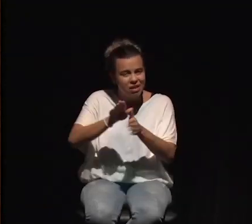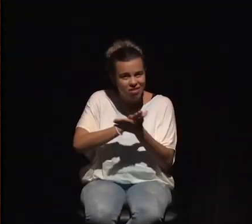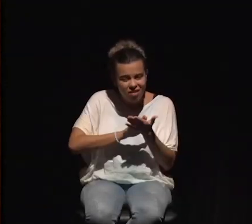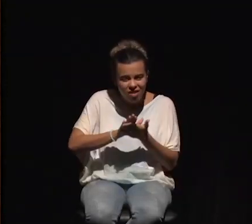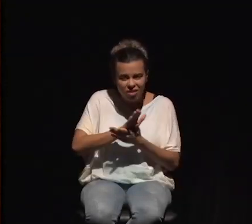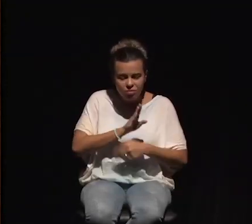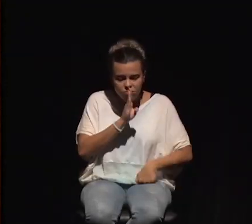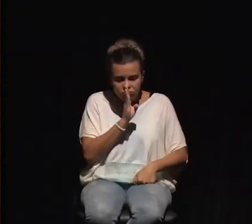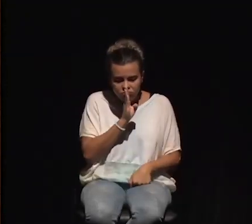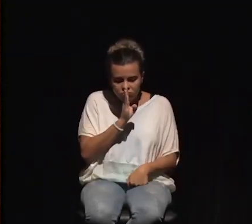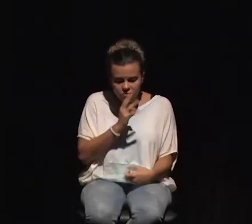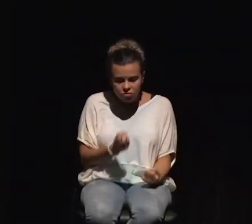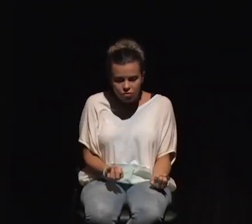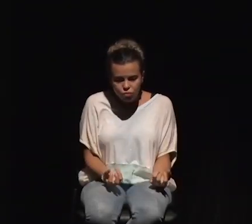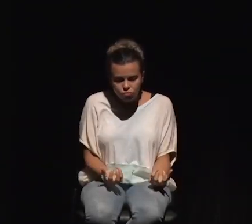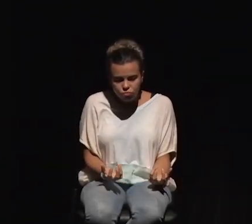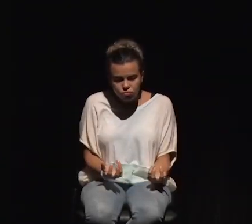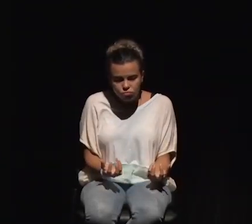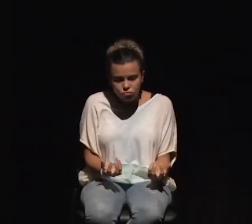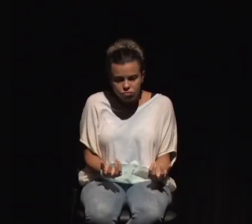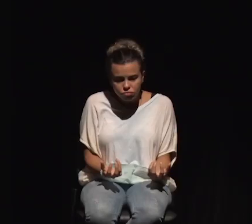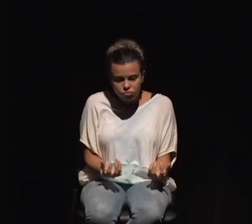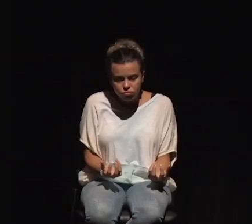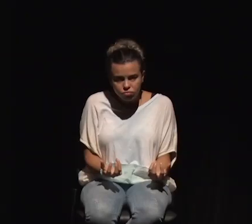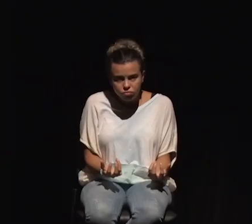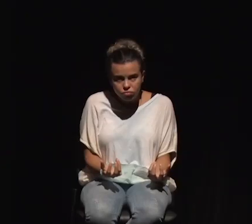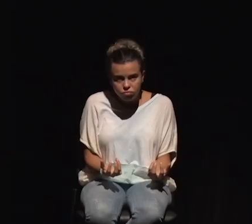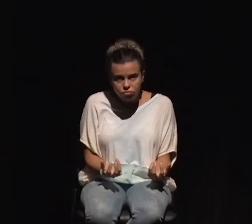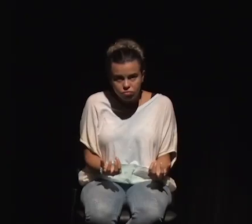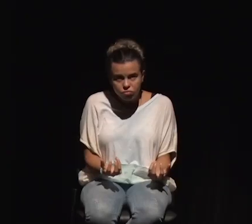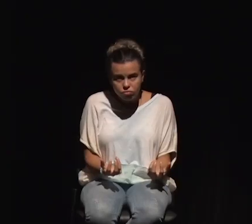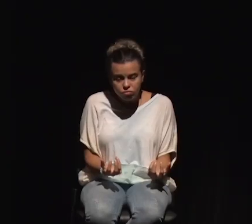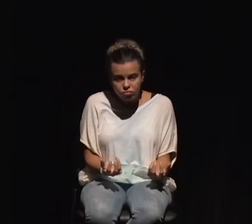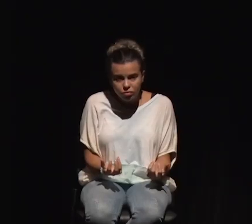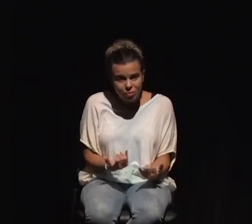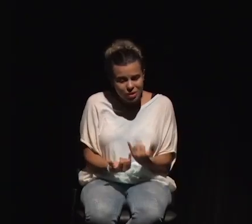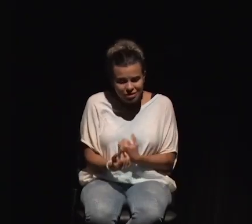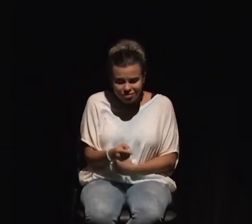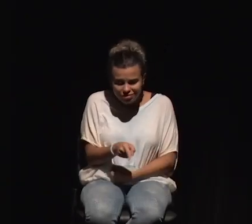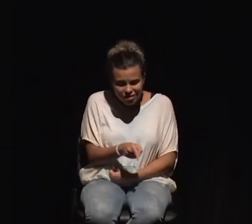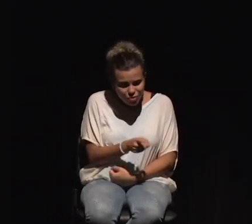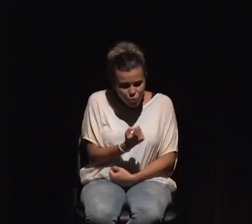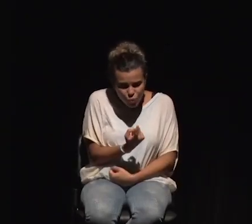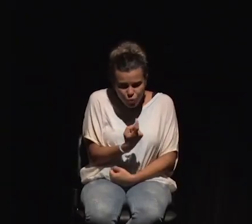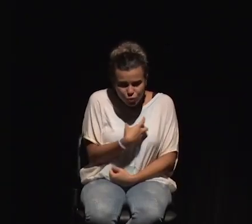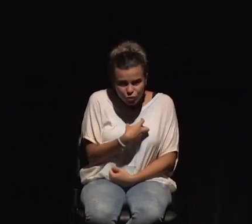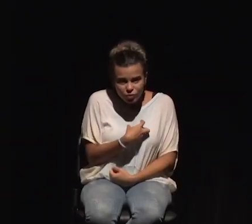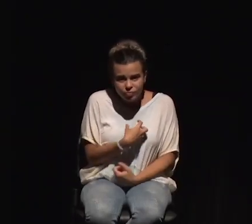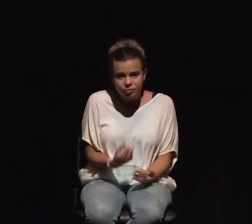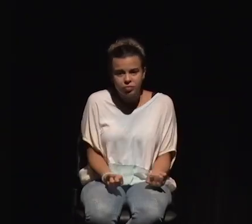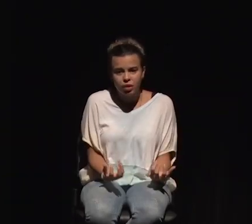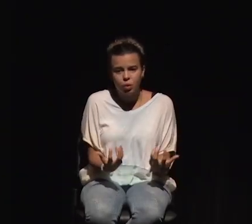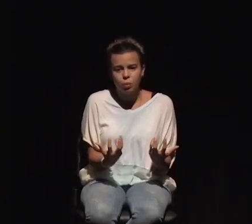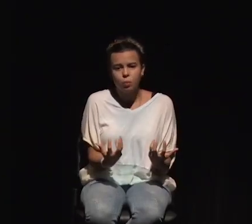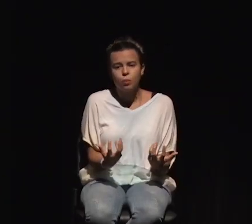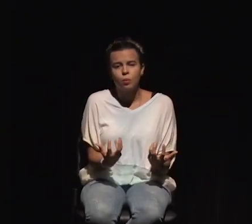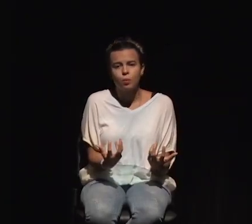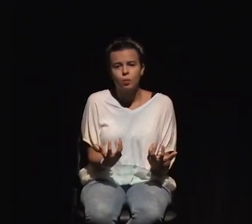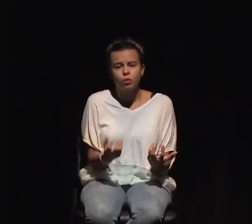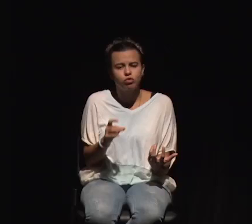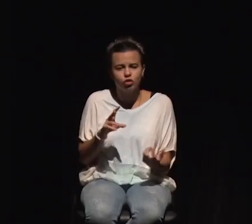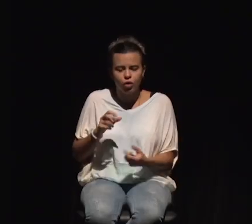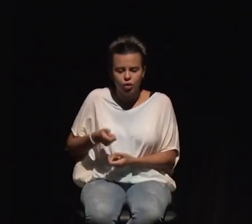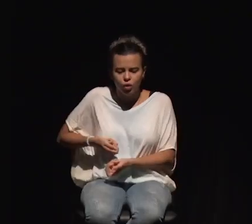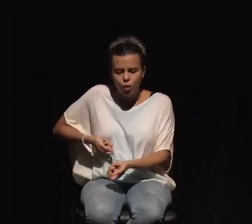monocultura realmente gente a cultura de uma espécie apenas que está ali sustentada por agrotóxico